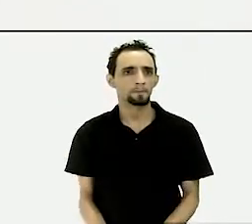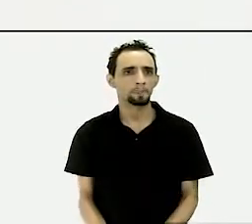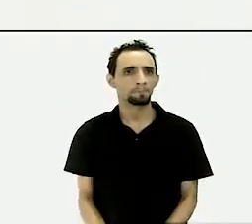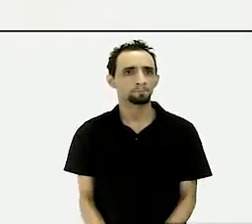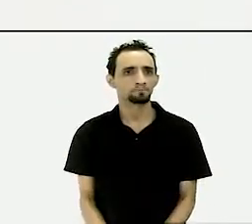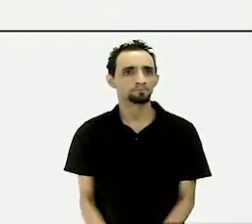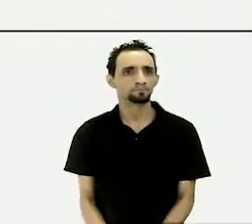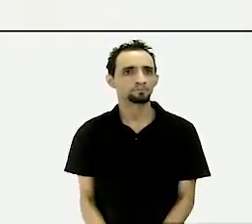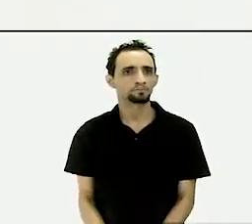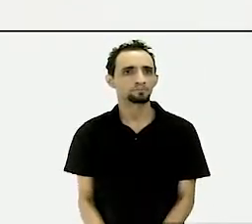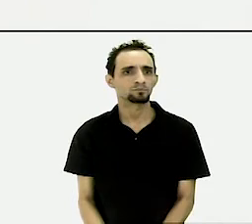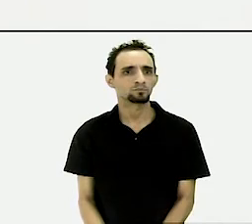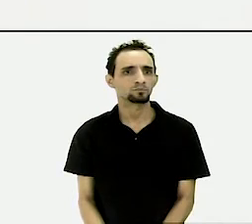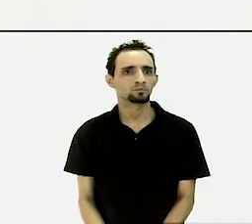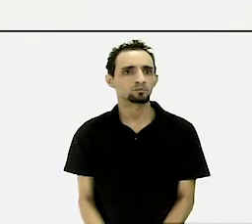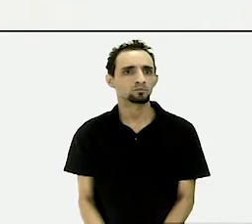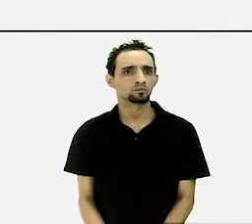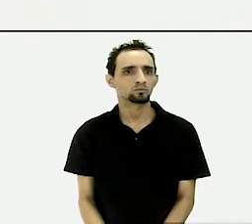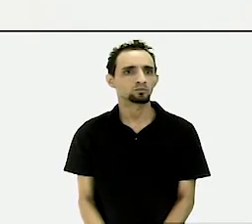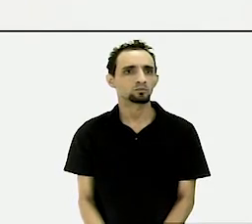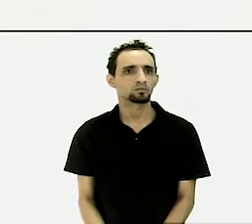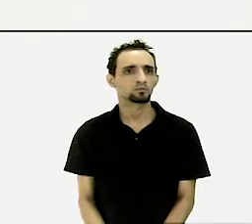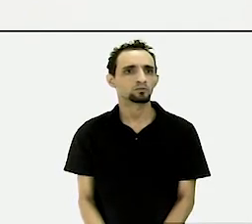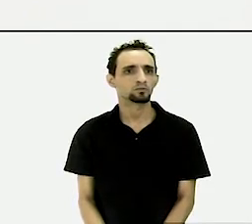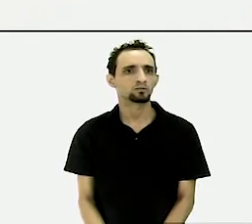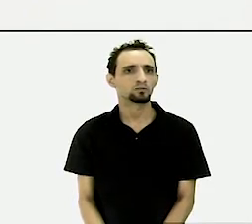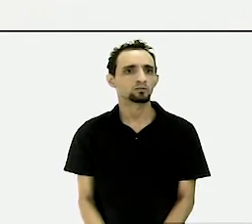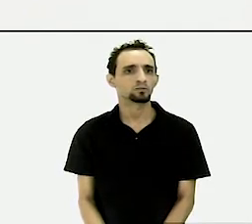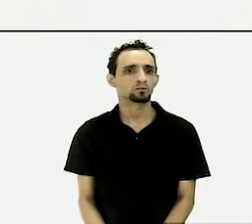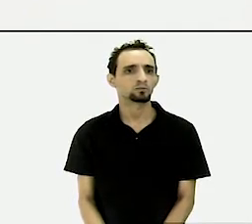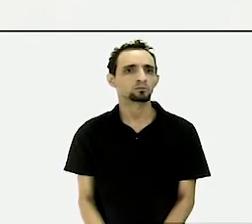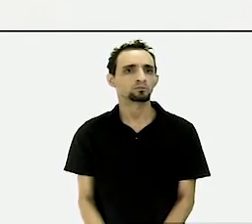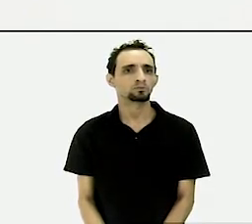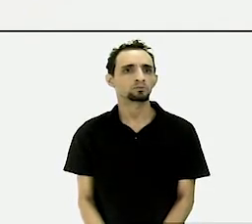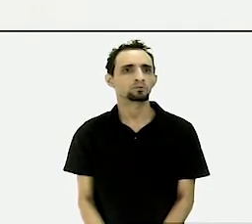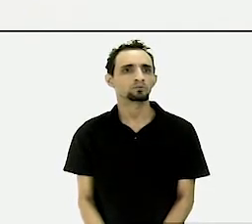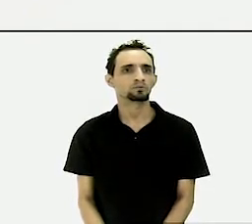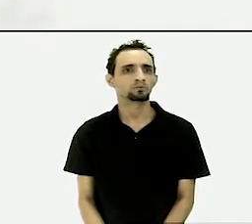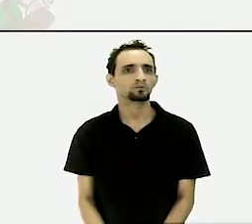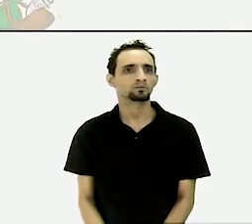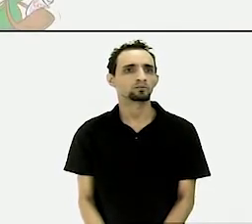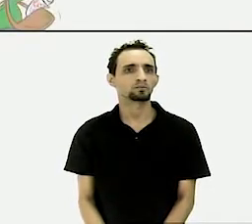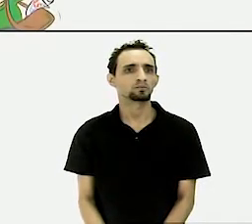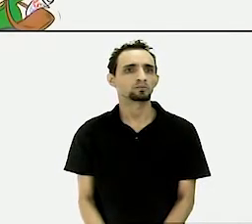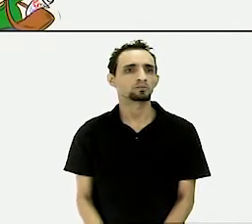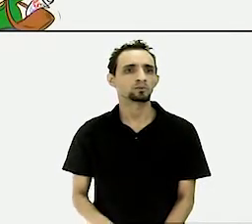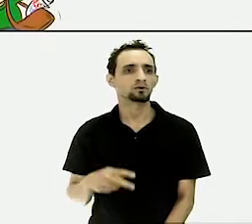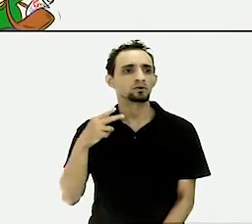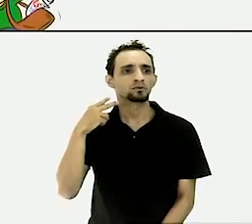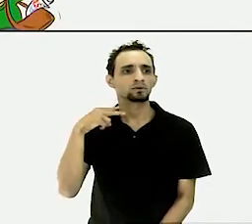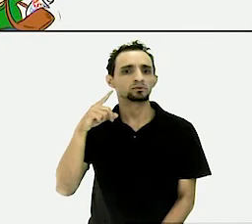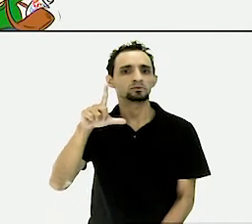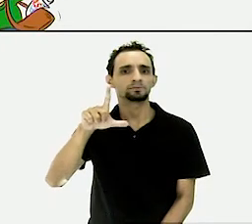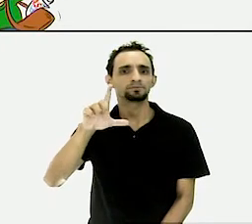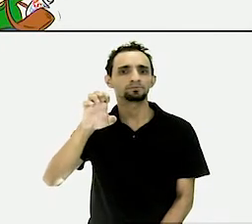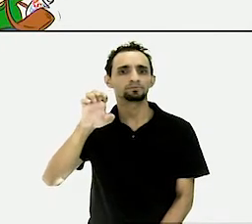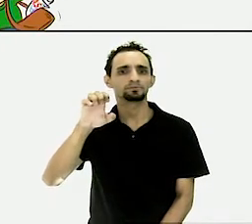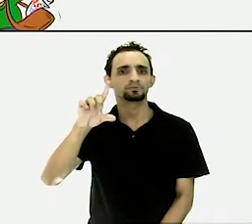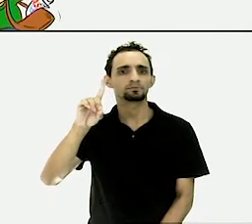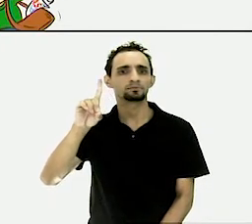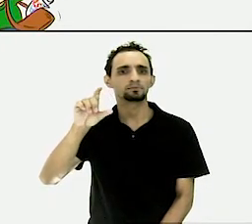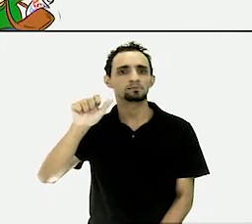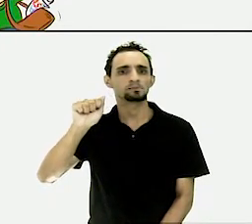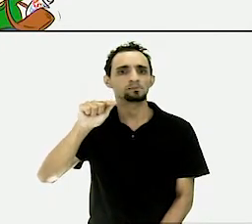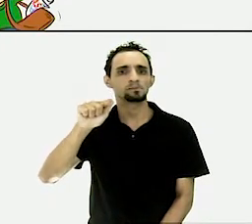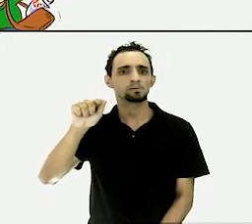também. Como diz o Auro, aconteceu aquele fato com o Juninho, a gente vem aqui e sabe cobrar. Ao mesmo tempo que nós sabemos cobrar,